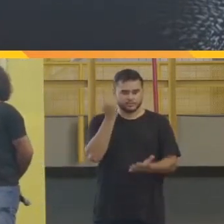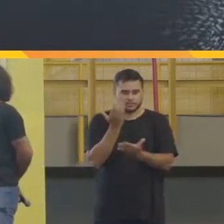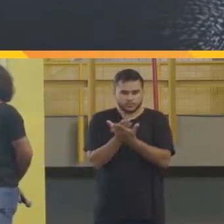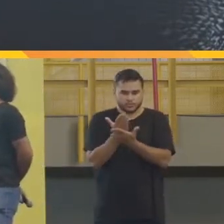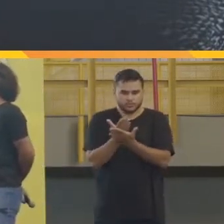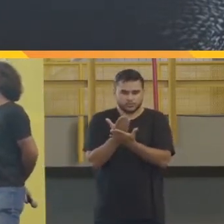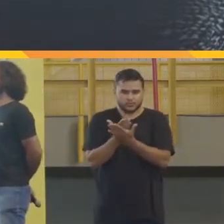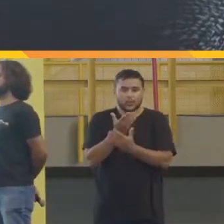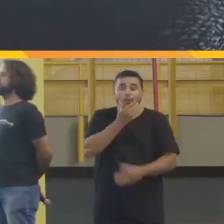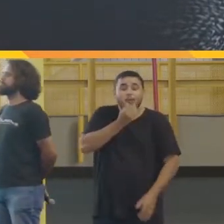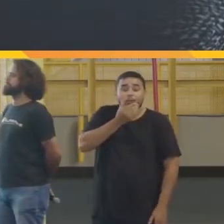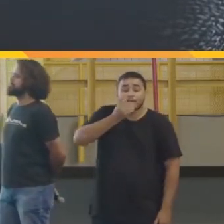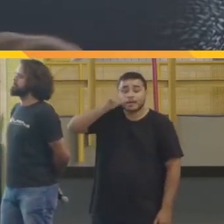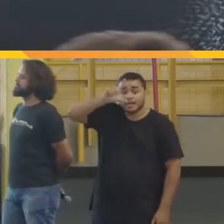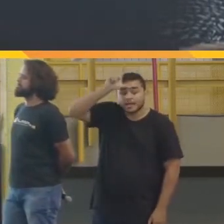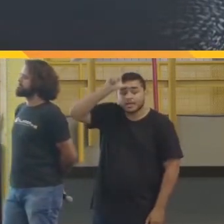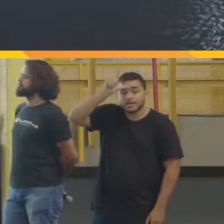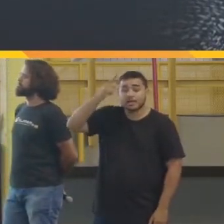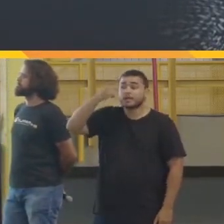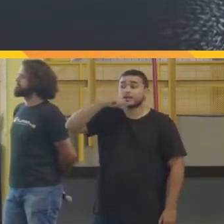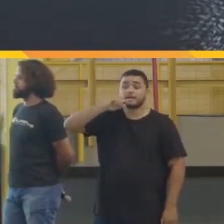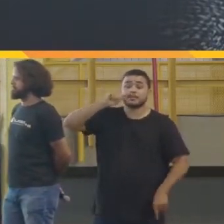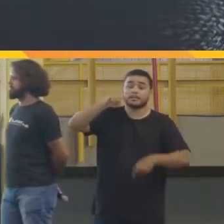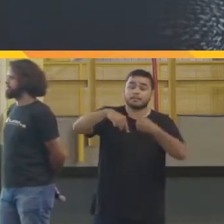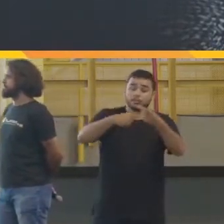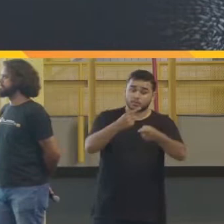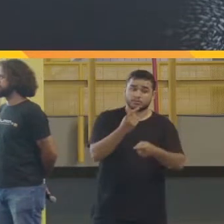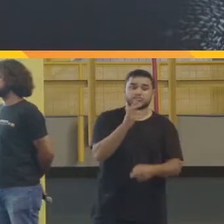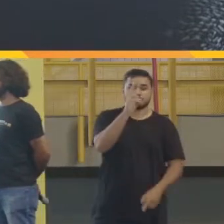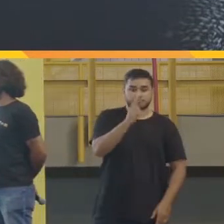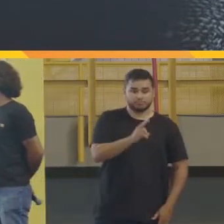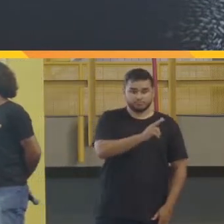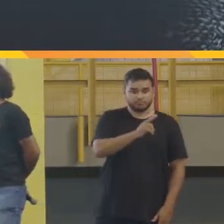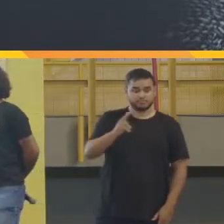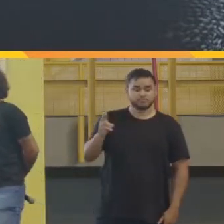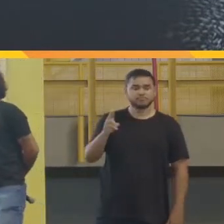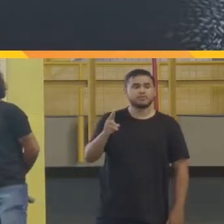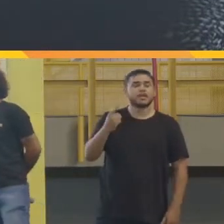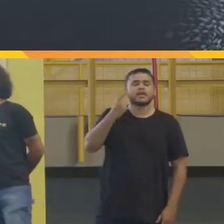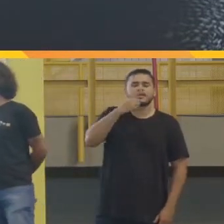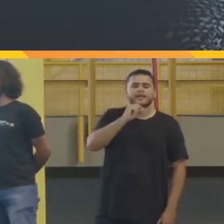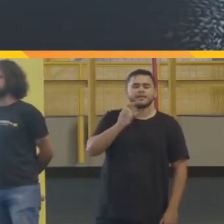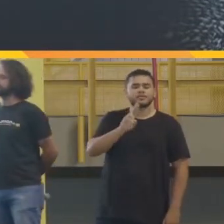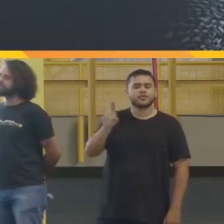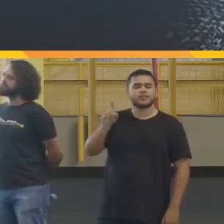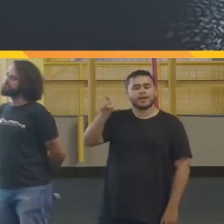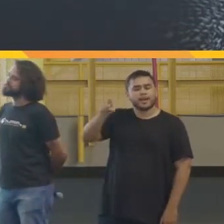de seminário que vai se tornar um padre, né? Foi um jovem